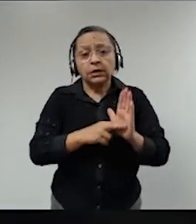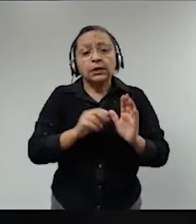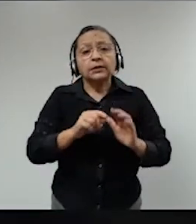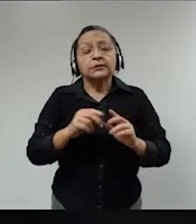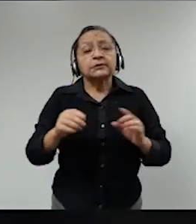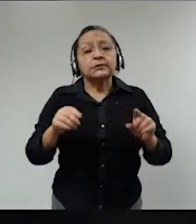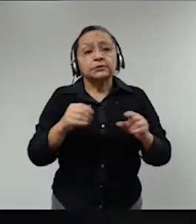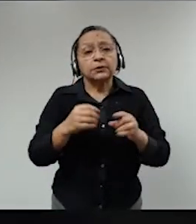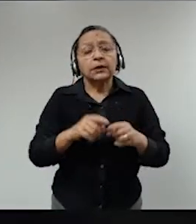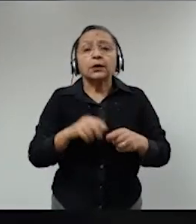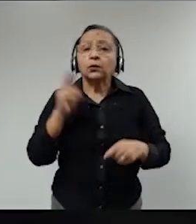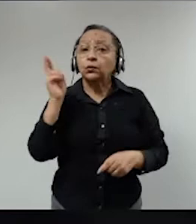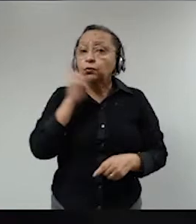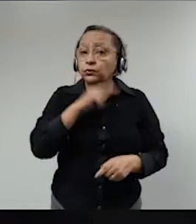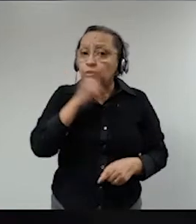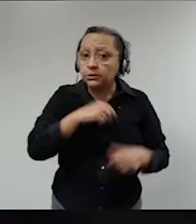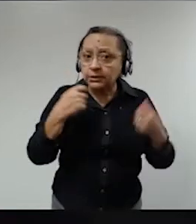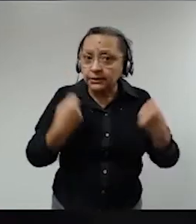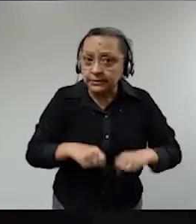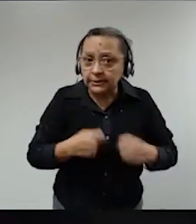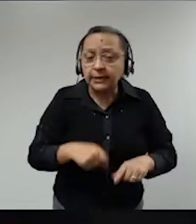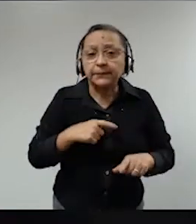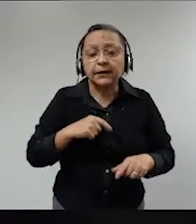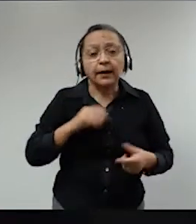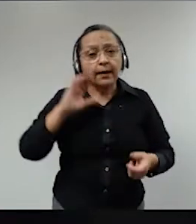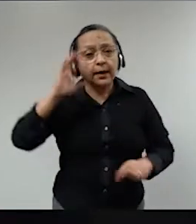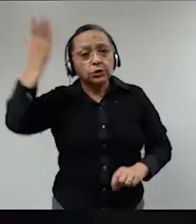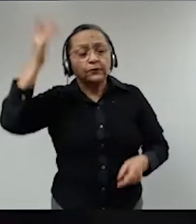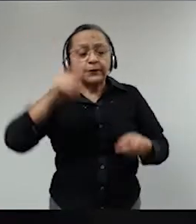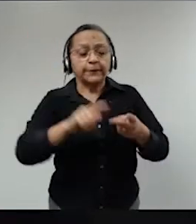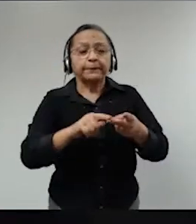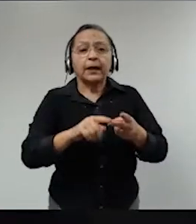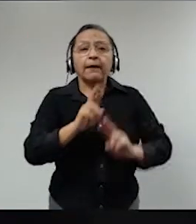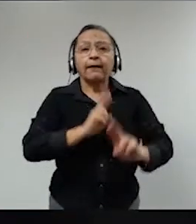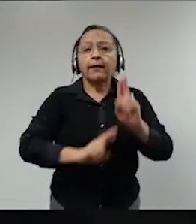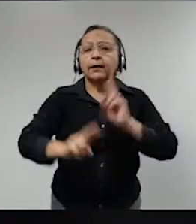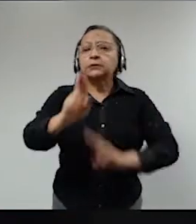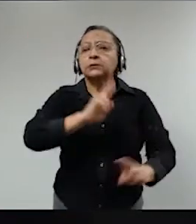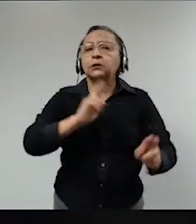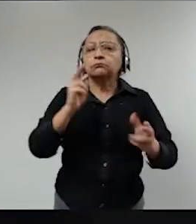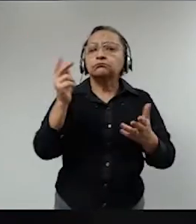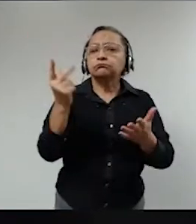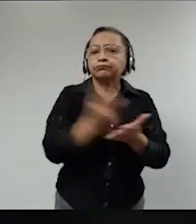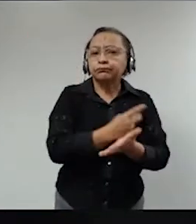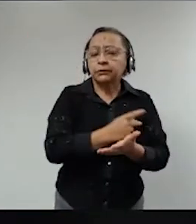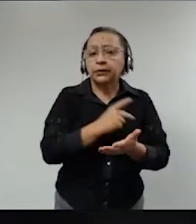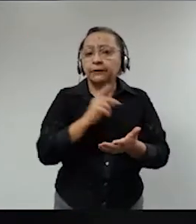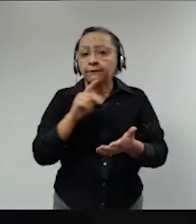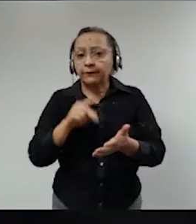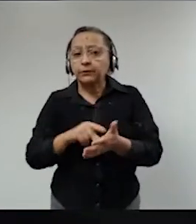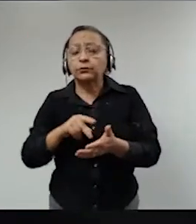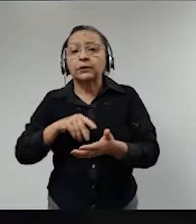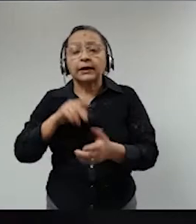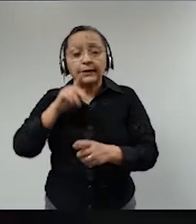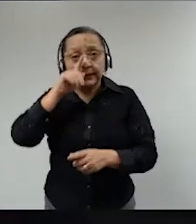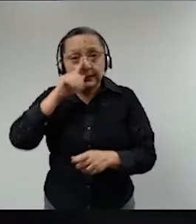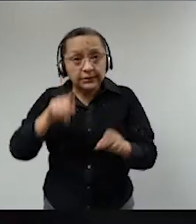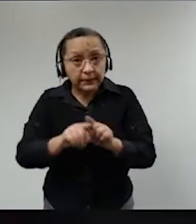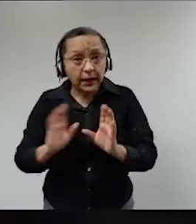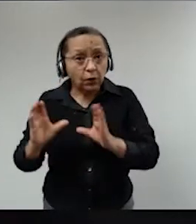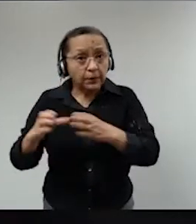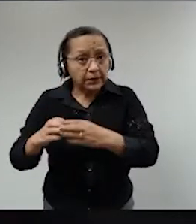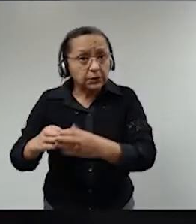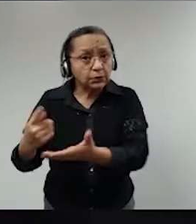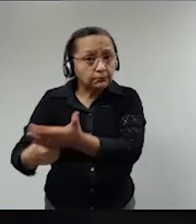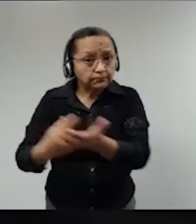enfrentada, urgência necessária para a adoção de medidas, relação de causa e efeito entre a crise e a cooperação pretendida,